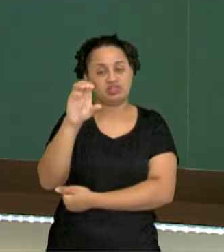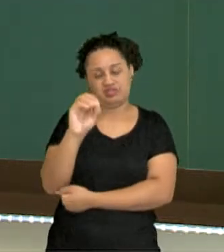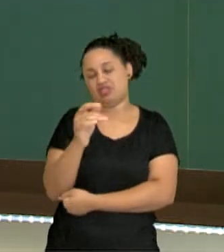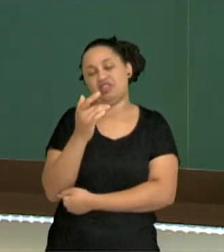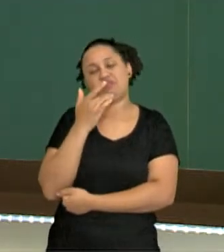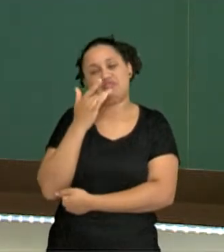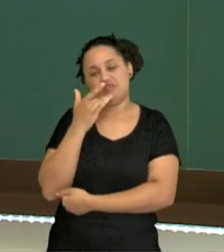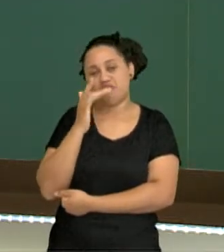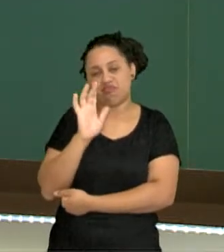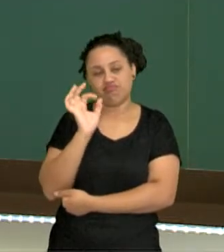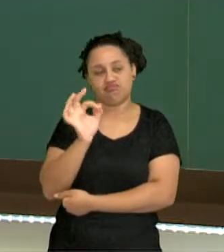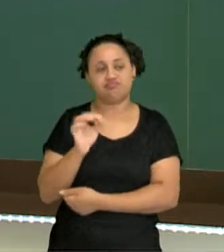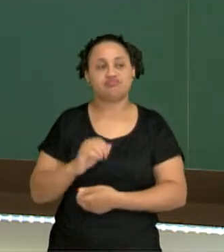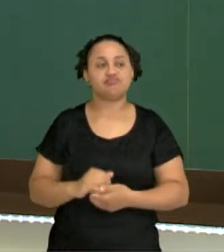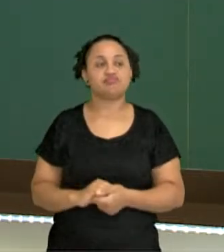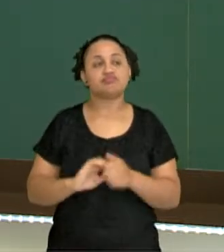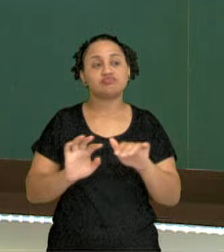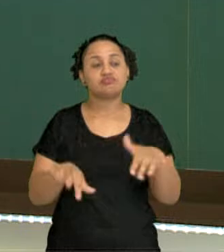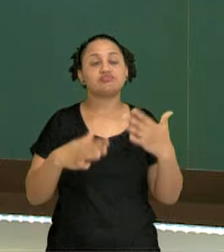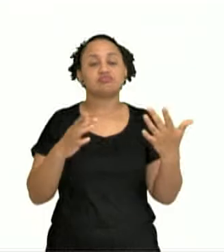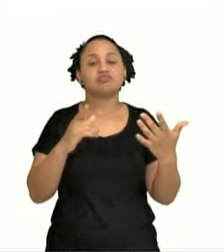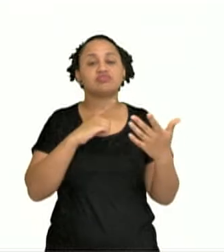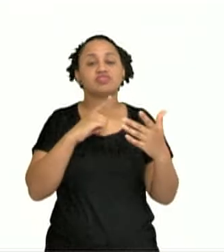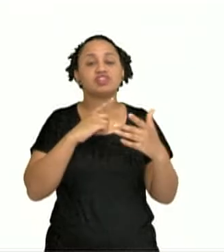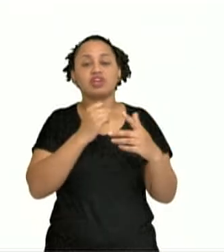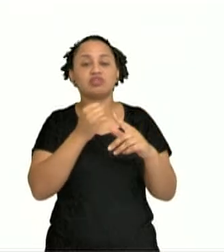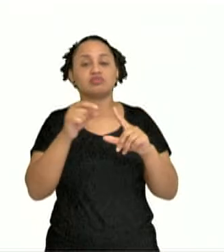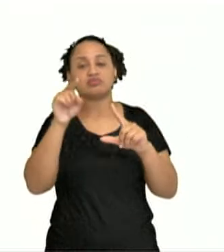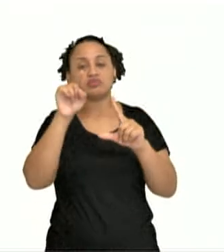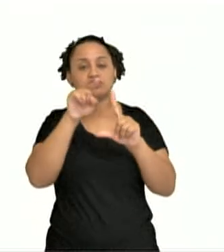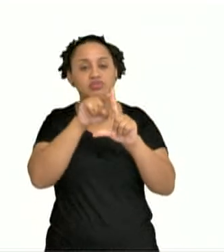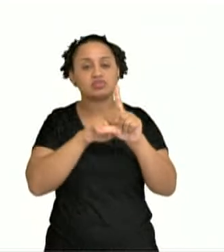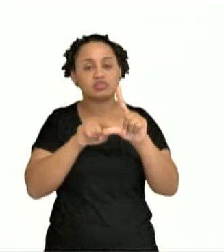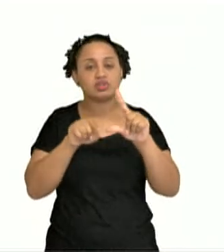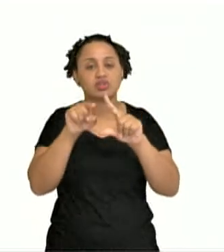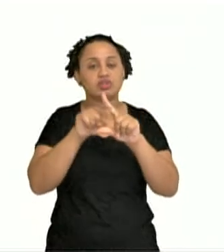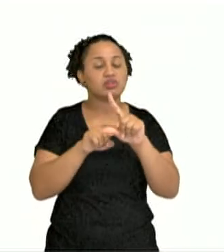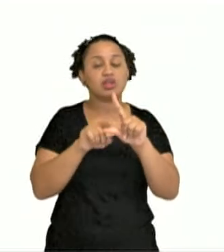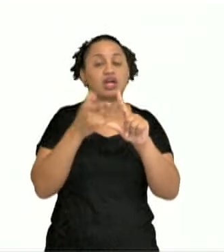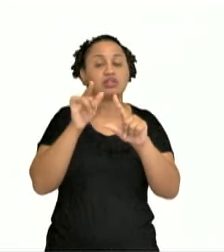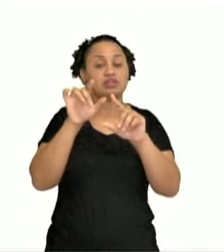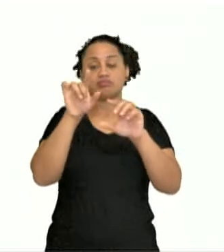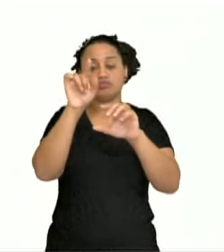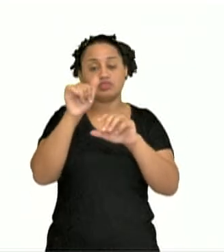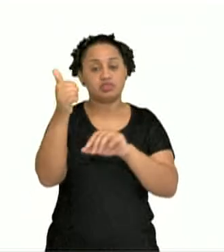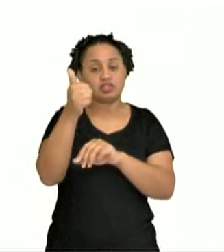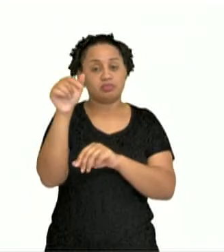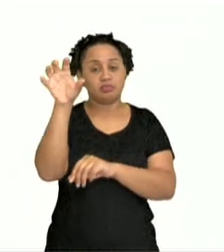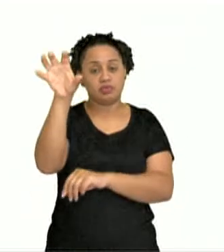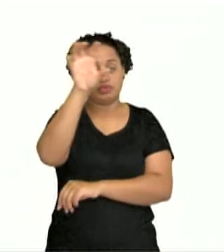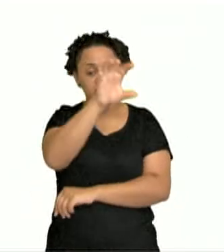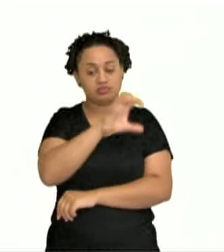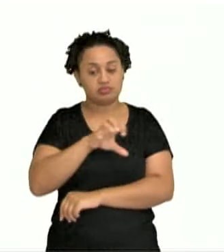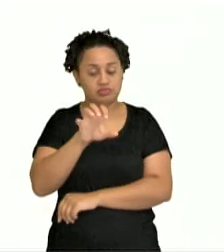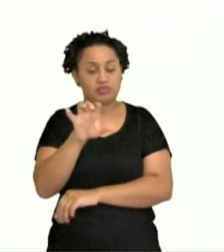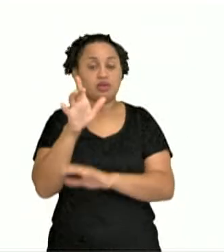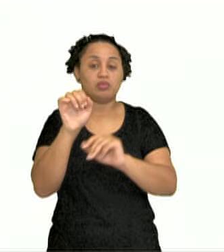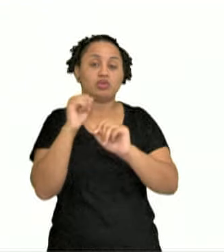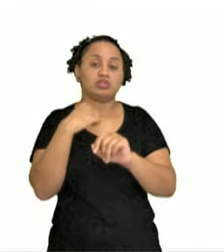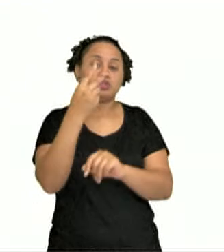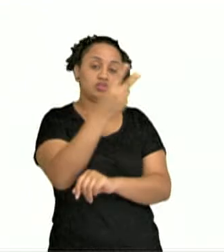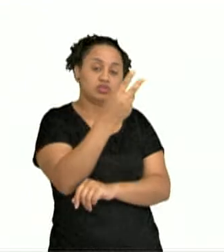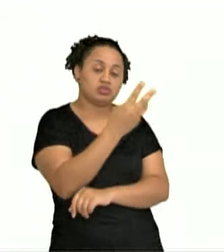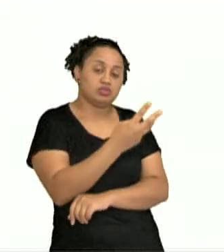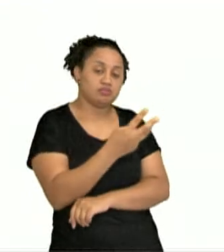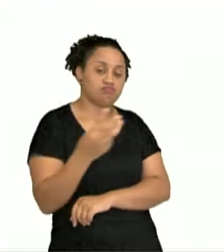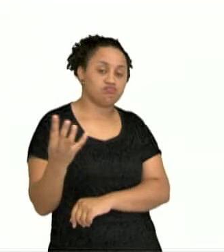tranquilo, né? Então, nós temos ângulos que nem sempre estão no primeiro quadrante. Nós temos ângulos que podem estar no